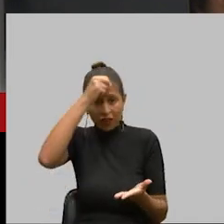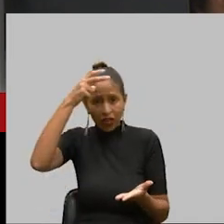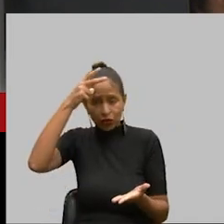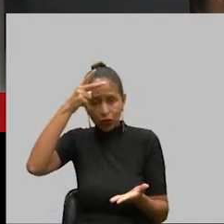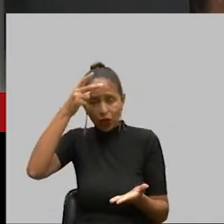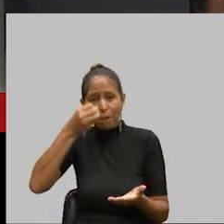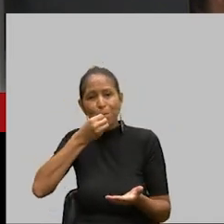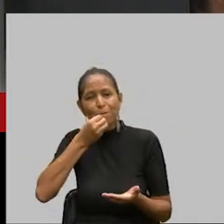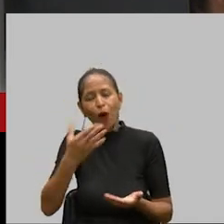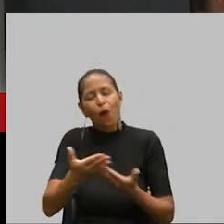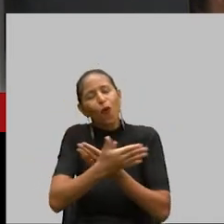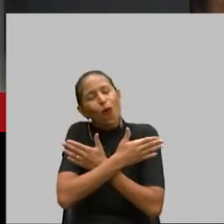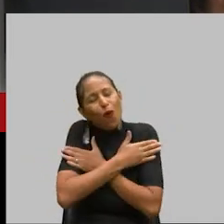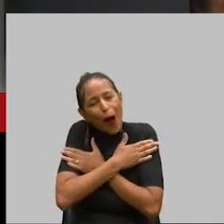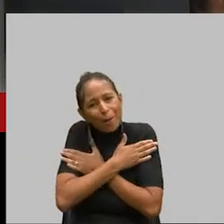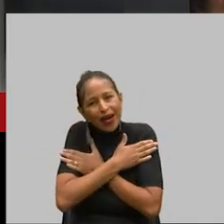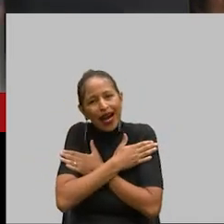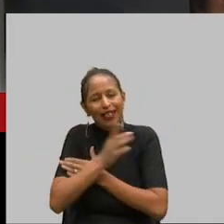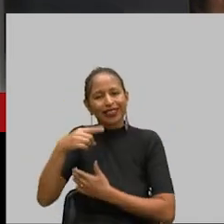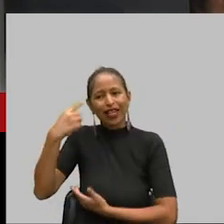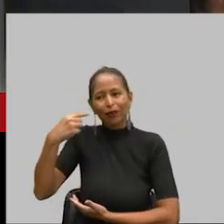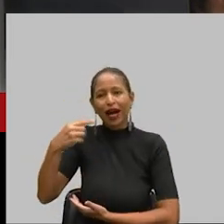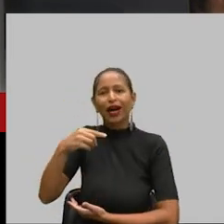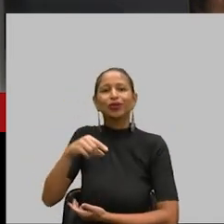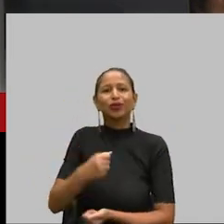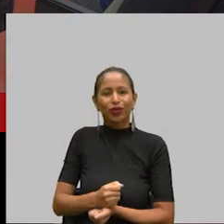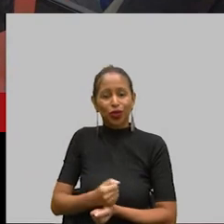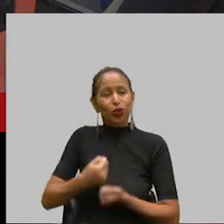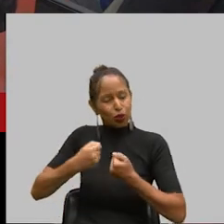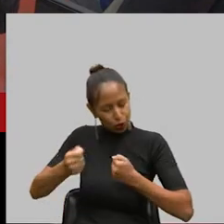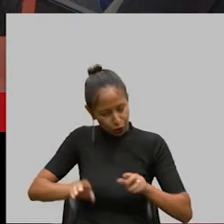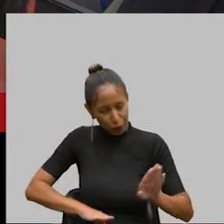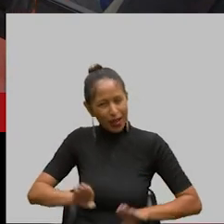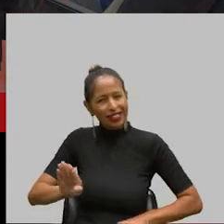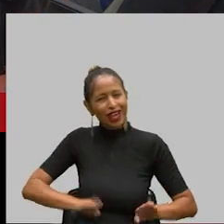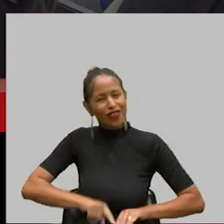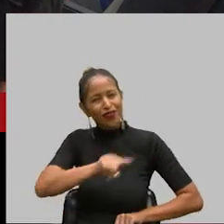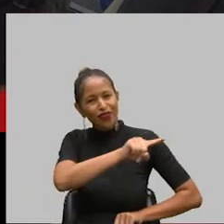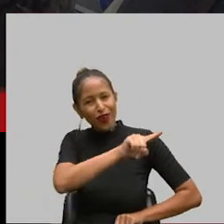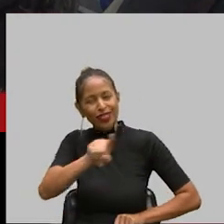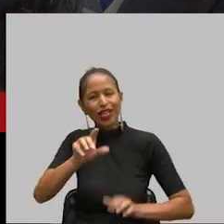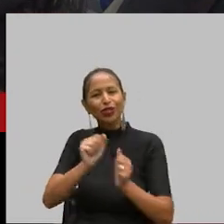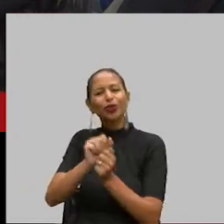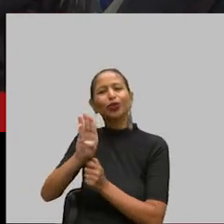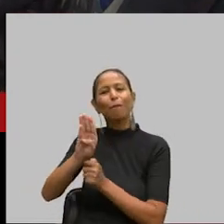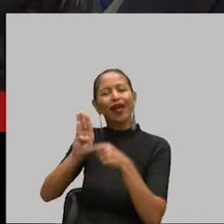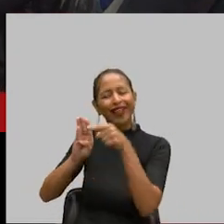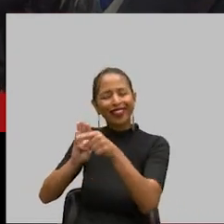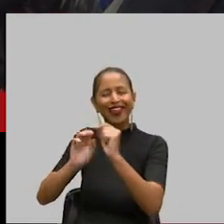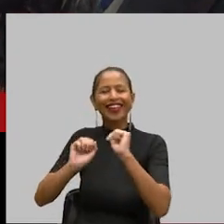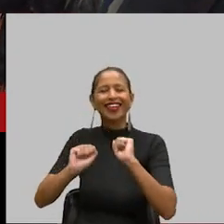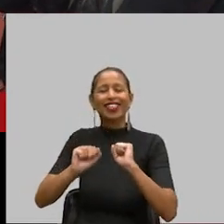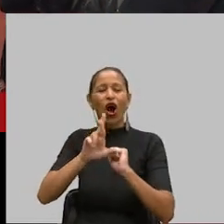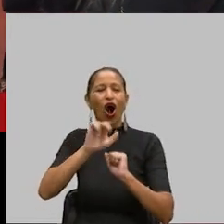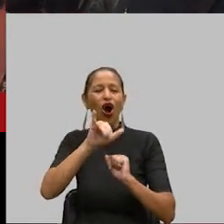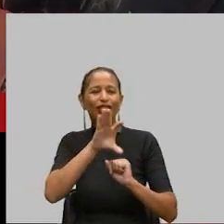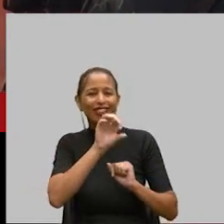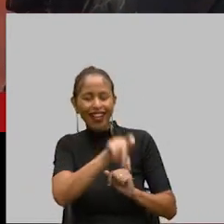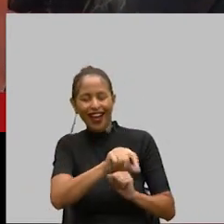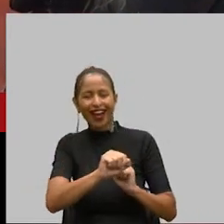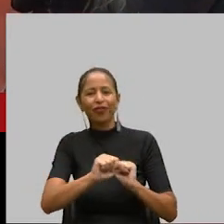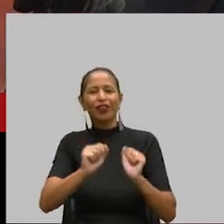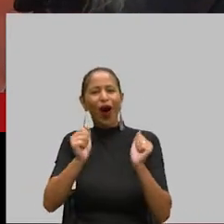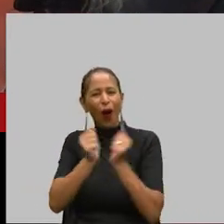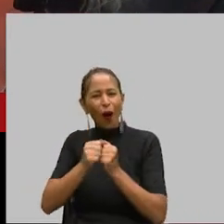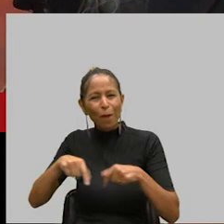todos grande abraço Deputado Padre João junt PR servir jun para servir com a Beatriz aqui com o Rogério companheira